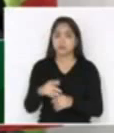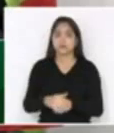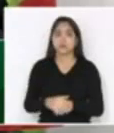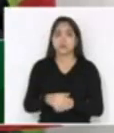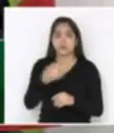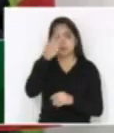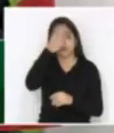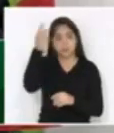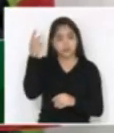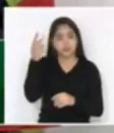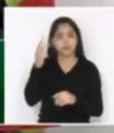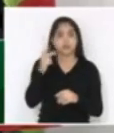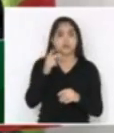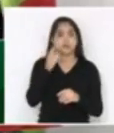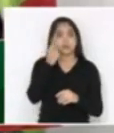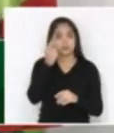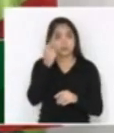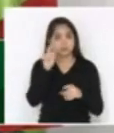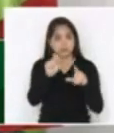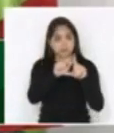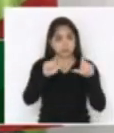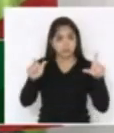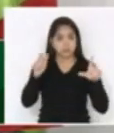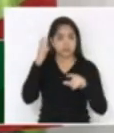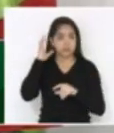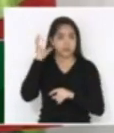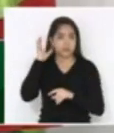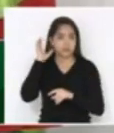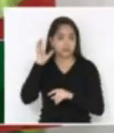telespectador da TVA, o rádio digital,